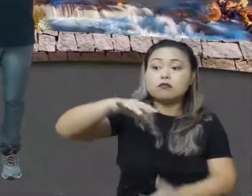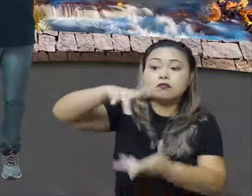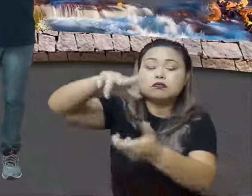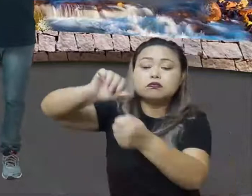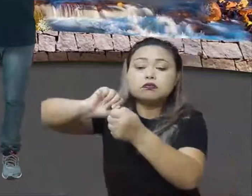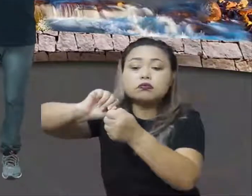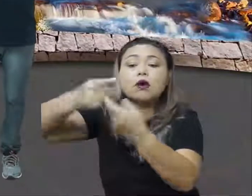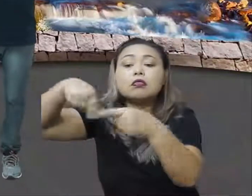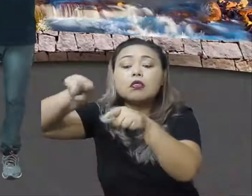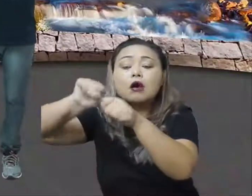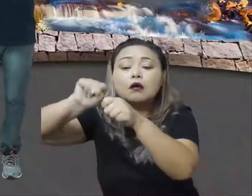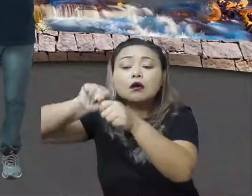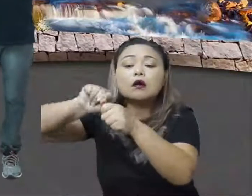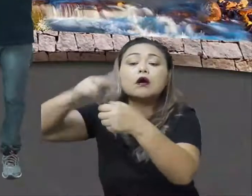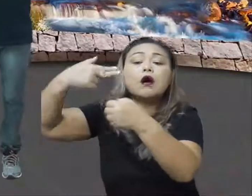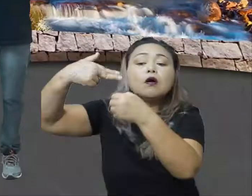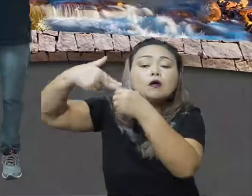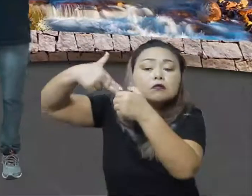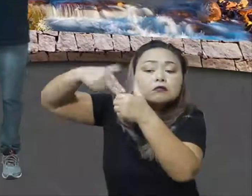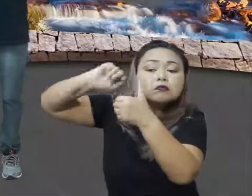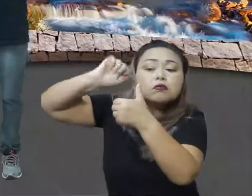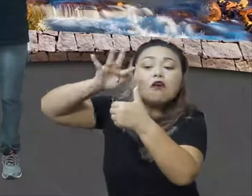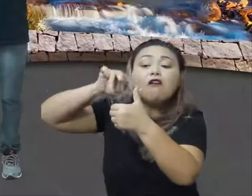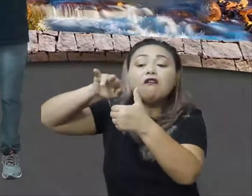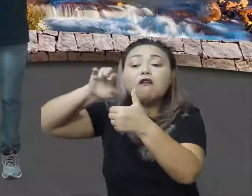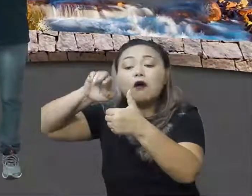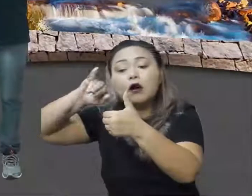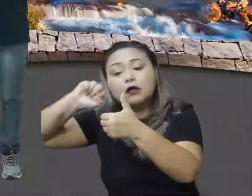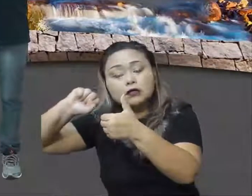de combustíveis fósseis,